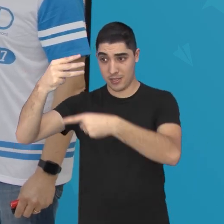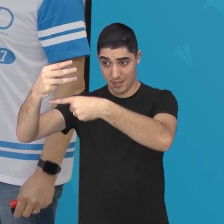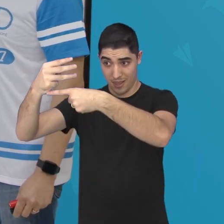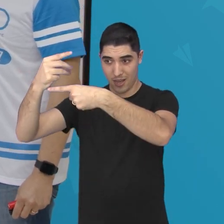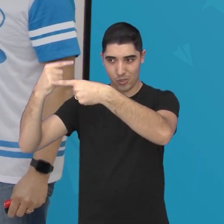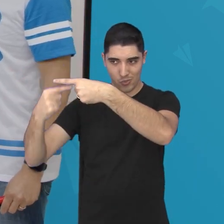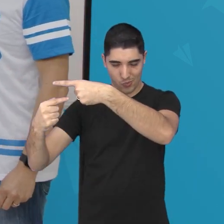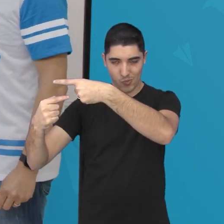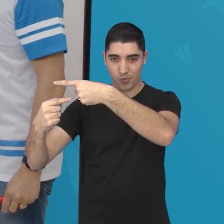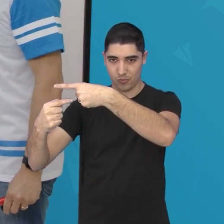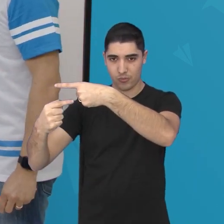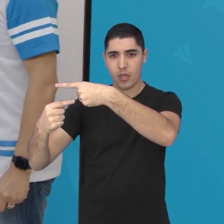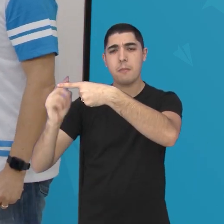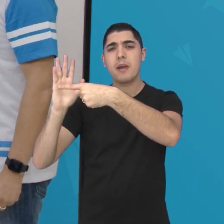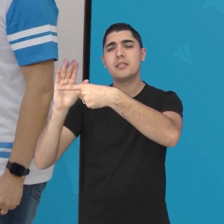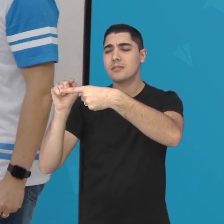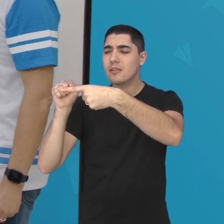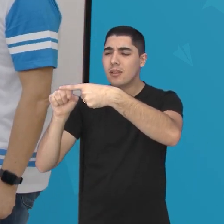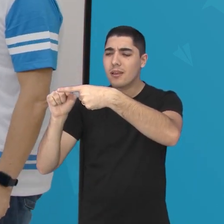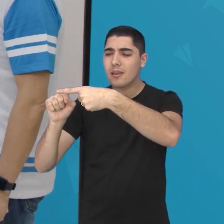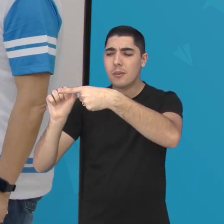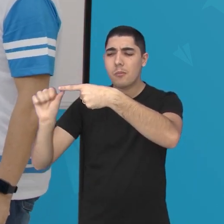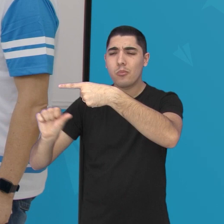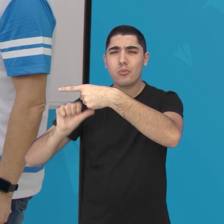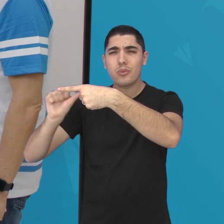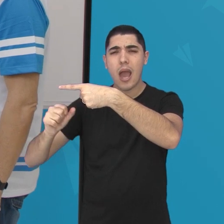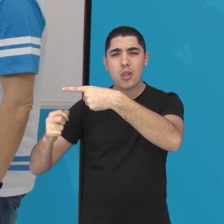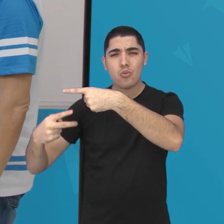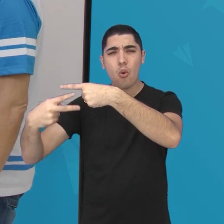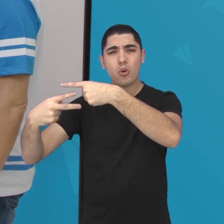embaixo, a gente tem que